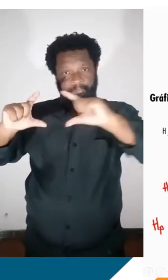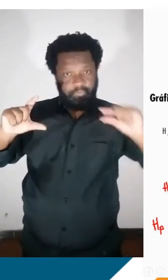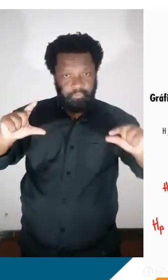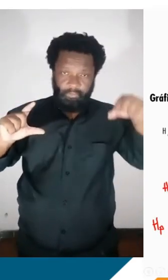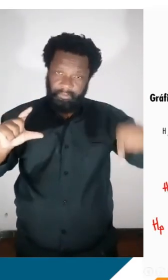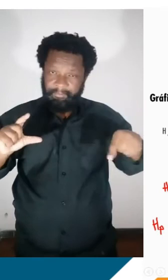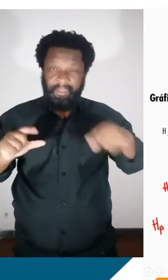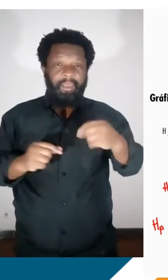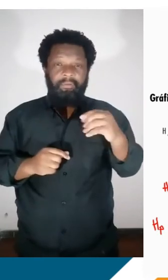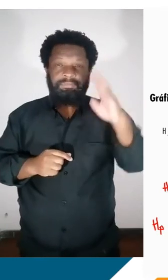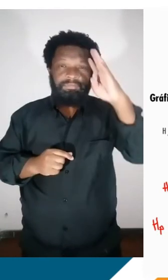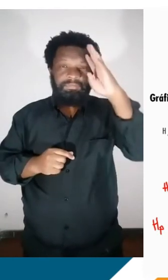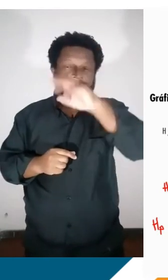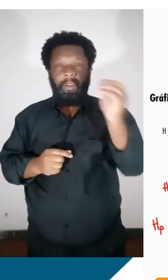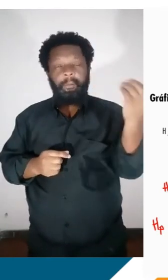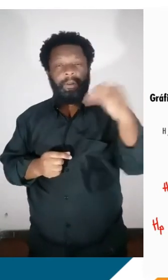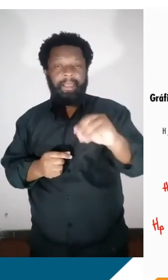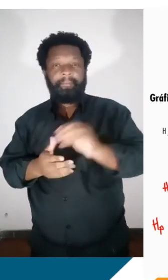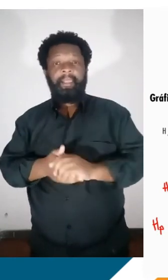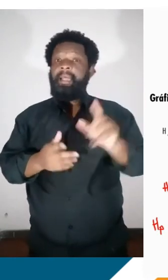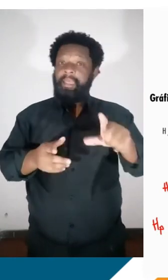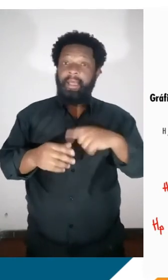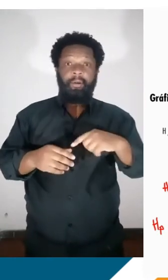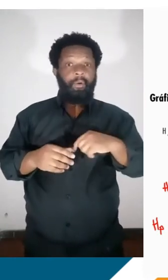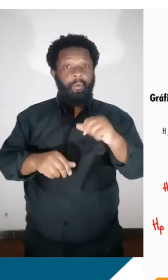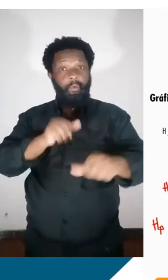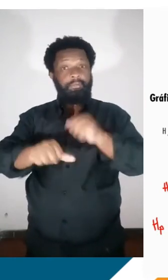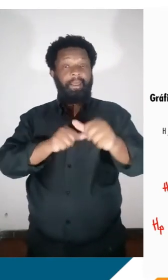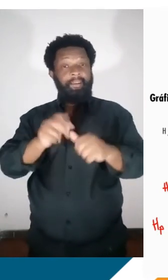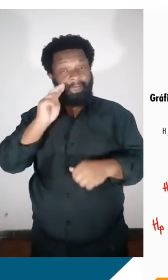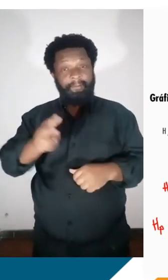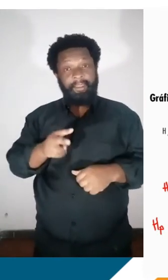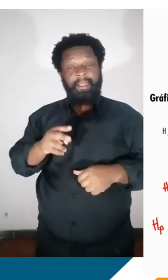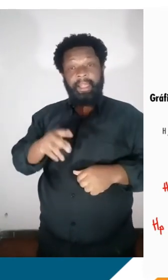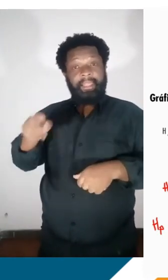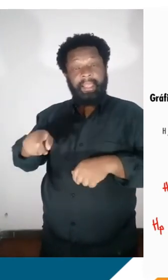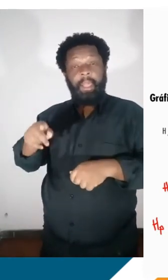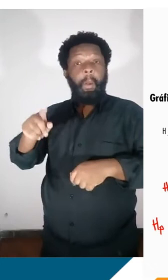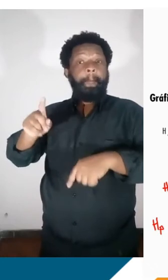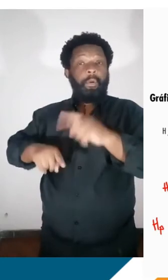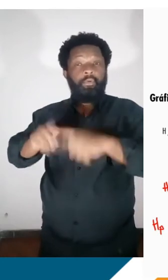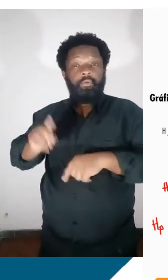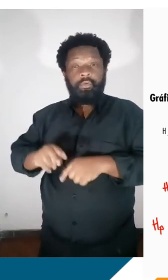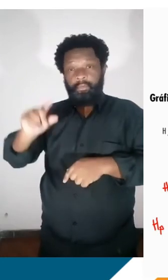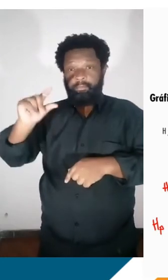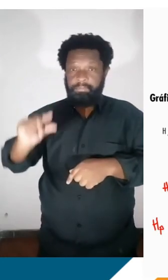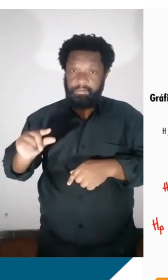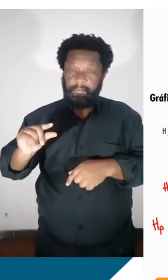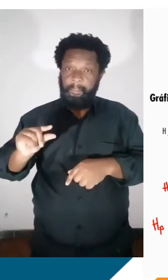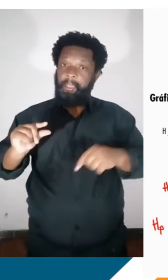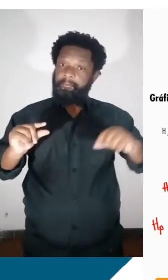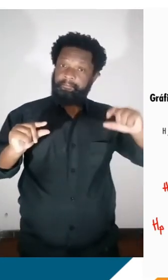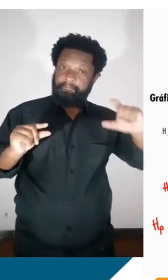acabei esquecendo de colocar isso aqui também. Nesse caso aqui, ao contrário. Olha, a entalpia dos produtos é menor do que a entalpia